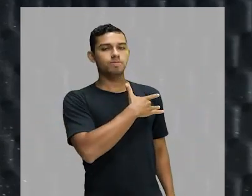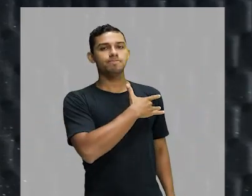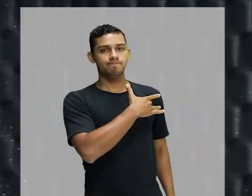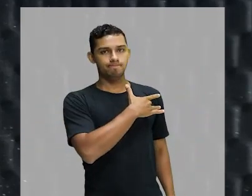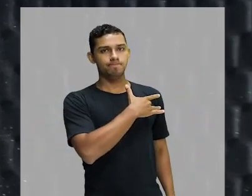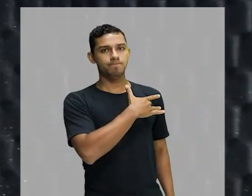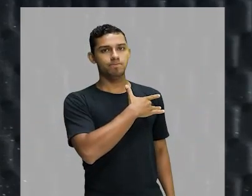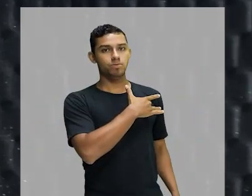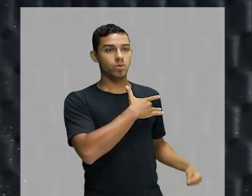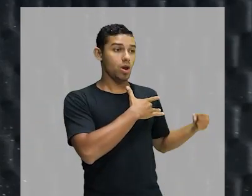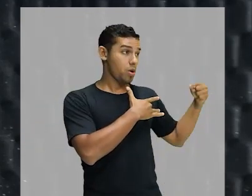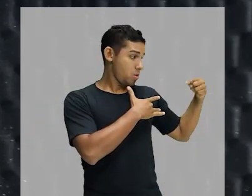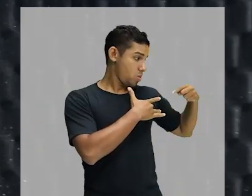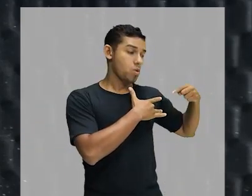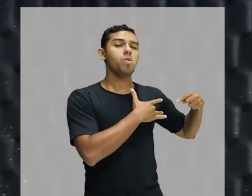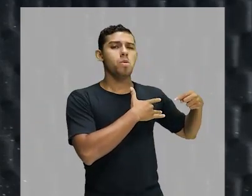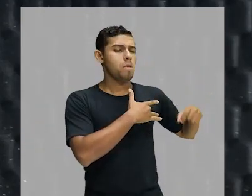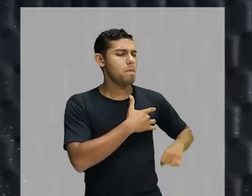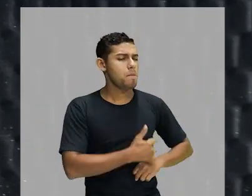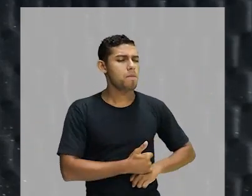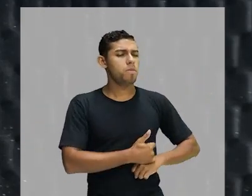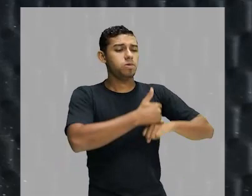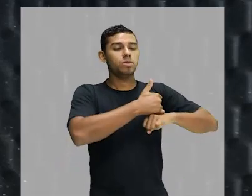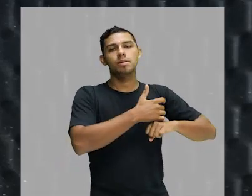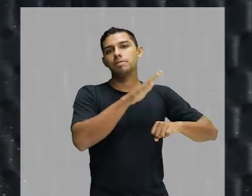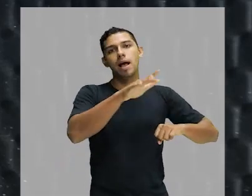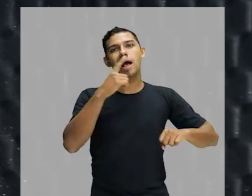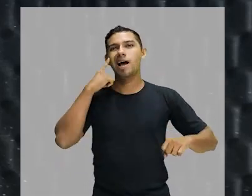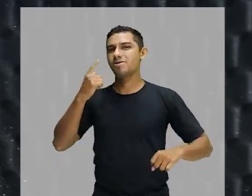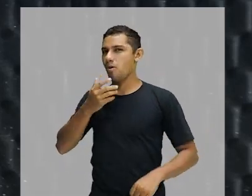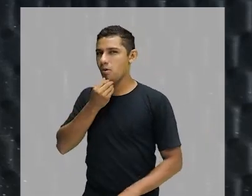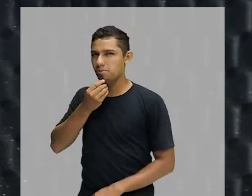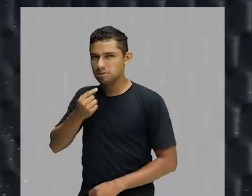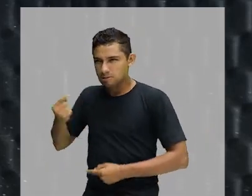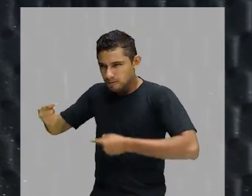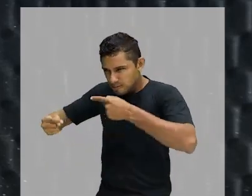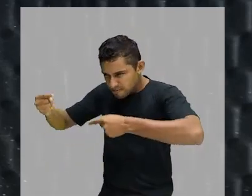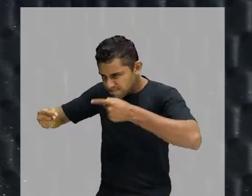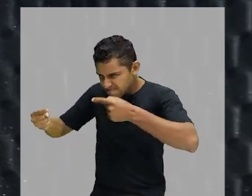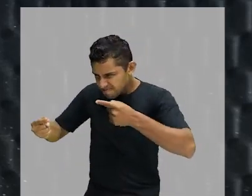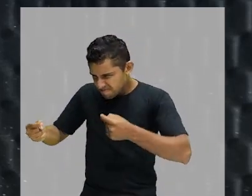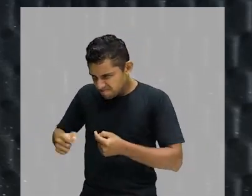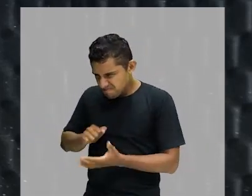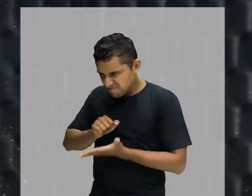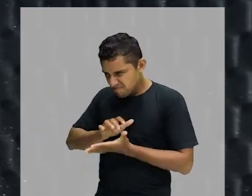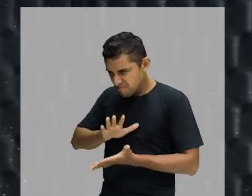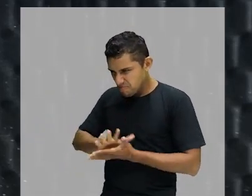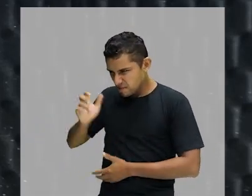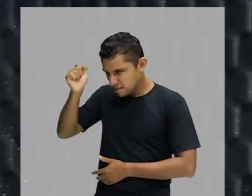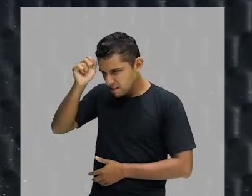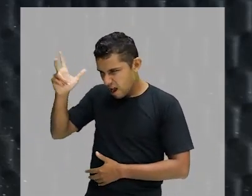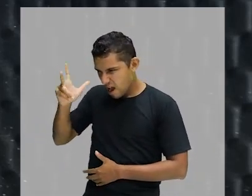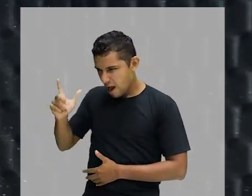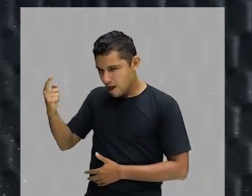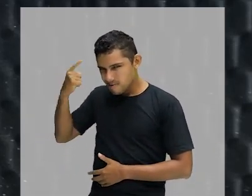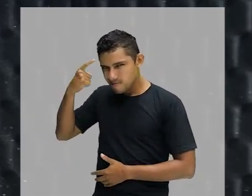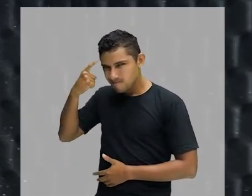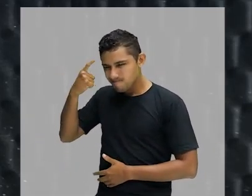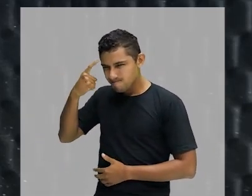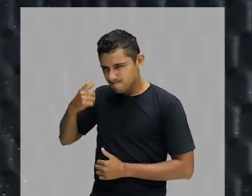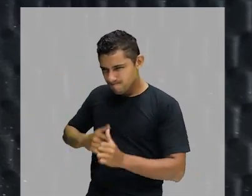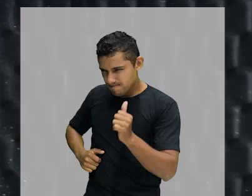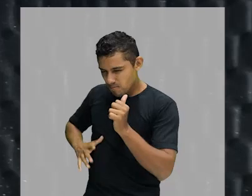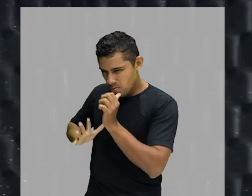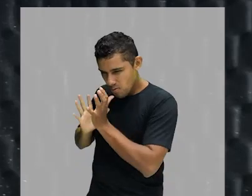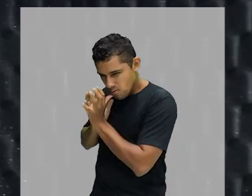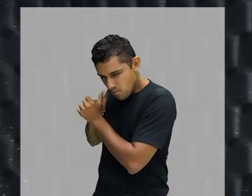Saúde. Né? Aí o homem ele é competitivo por natureza. Os jogos, os esportes, eles surgem para que os